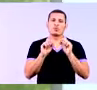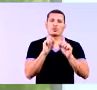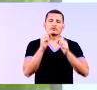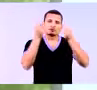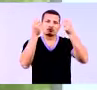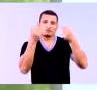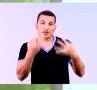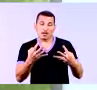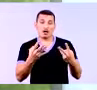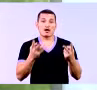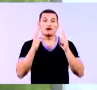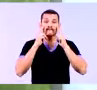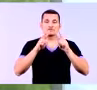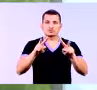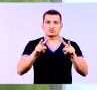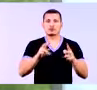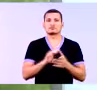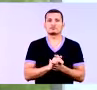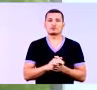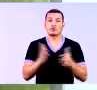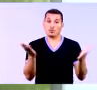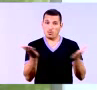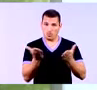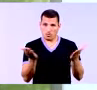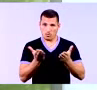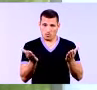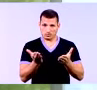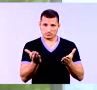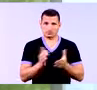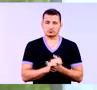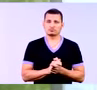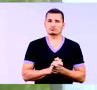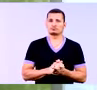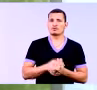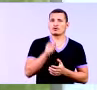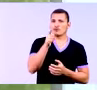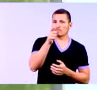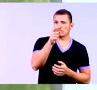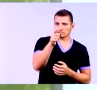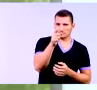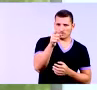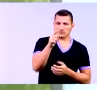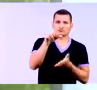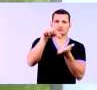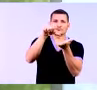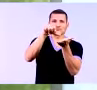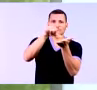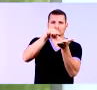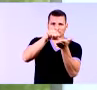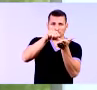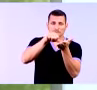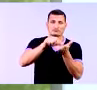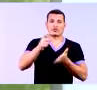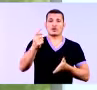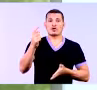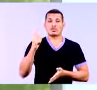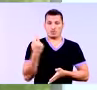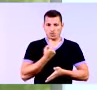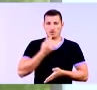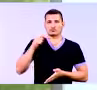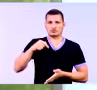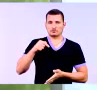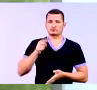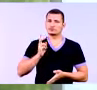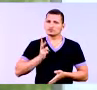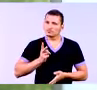visual. Hoje, atualmente, tanto você aí dos polos quanto nós aqui, nós sempre trabalhamos